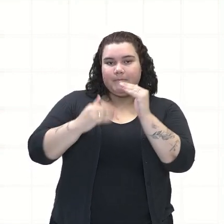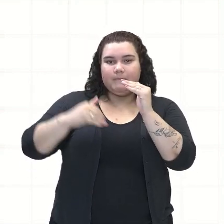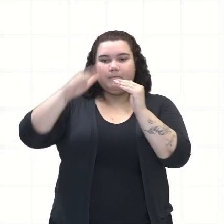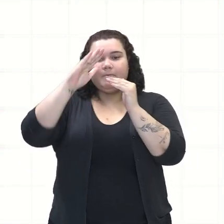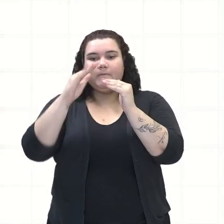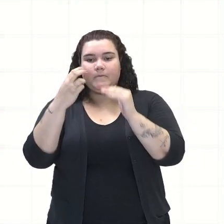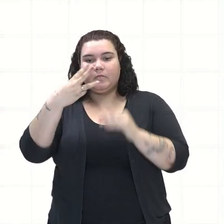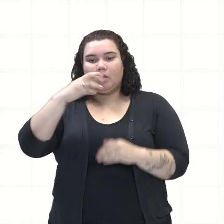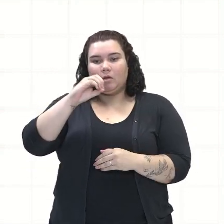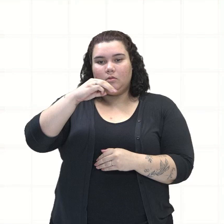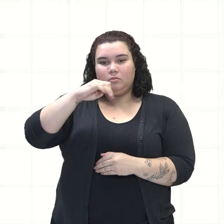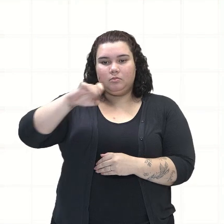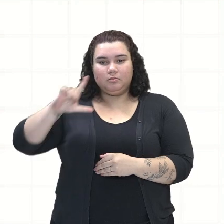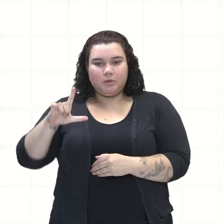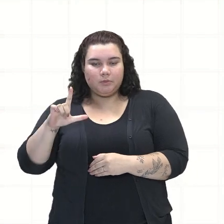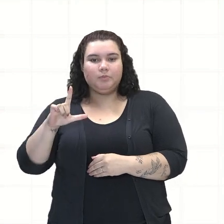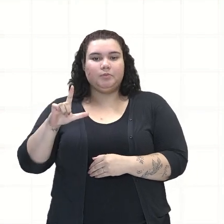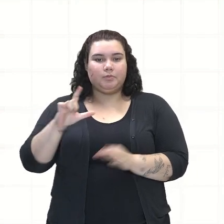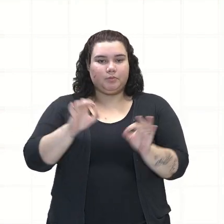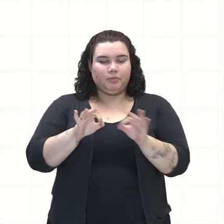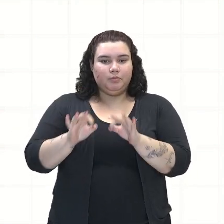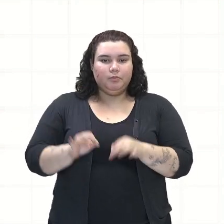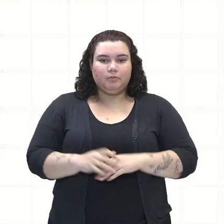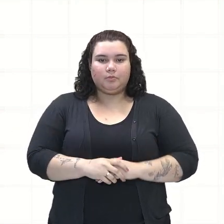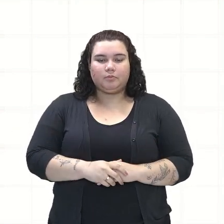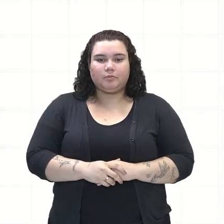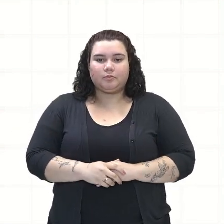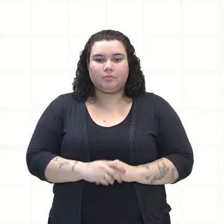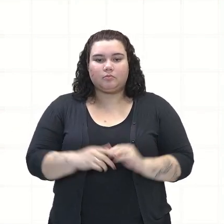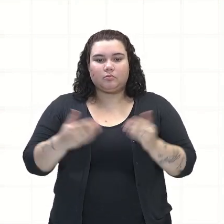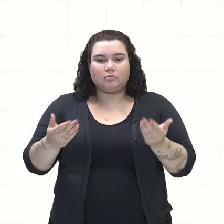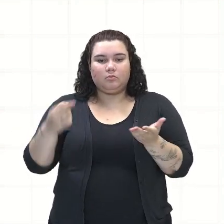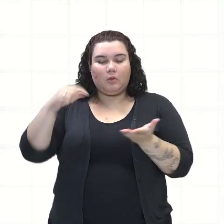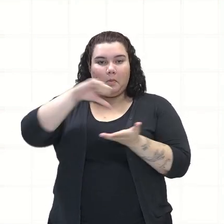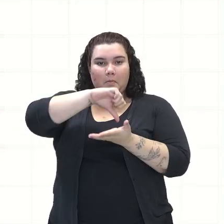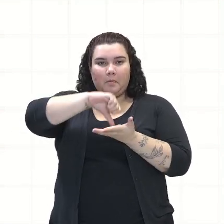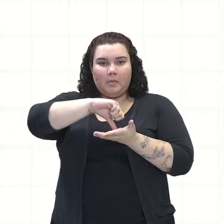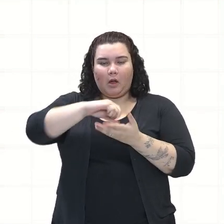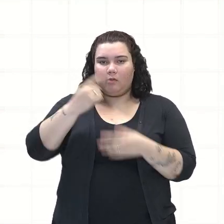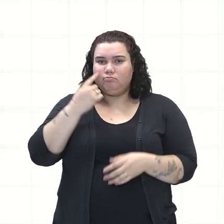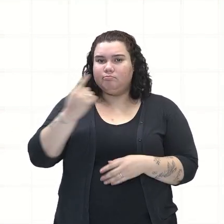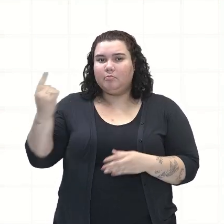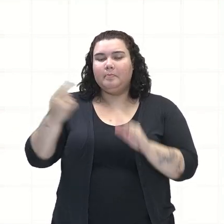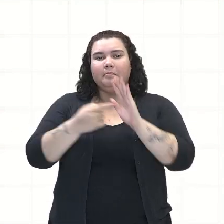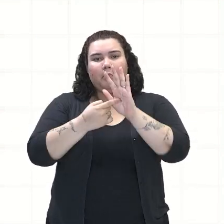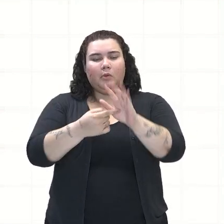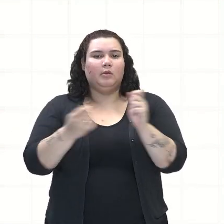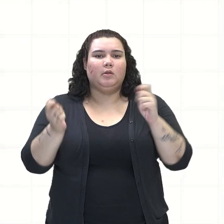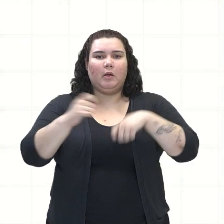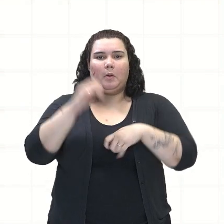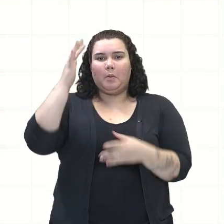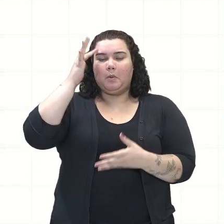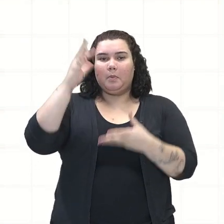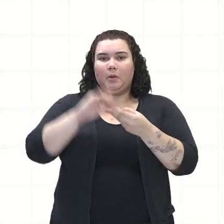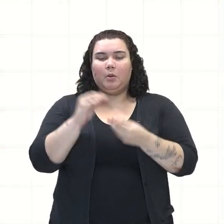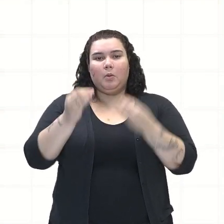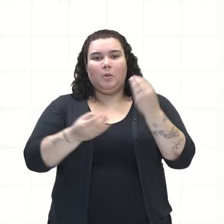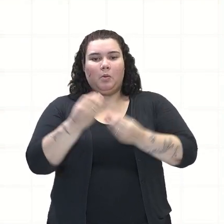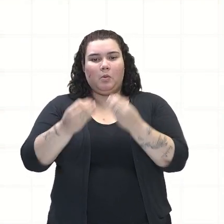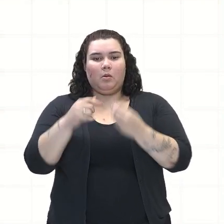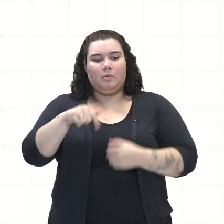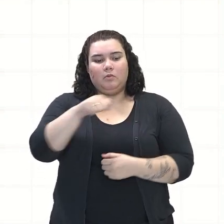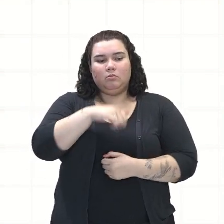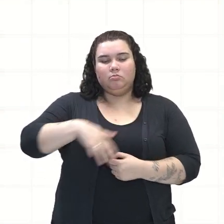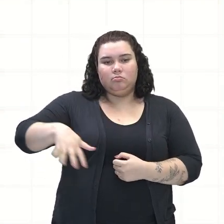30.000 estabelecimentos agropecuários. Então, a partir desse mapa, a gente pode compreender um pouco, né, como é essa